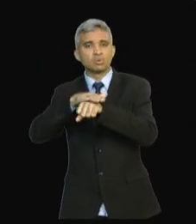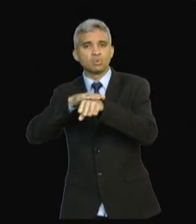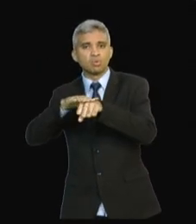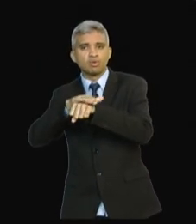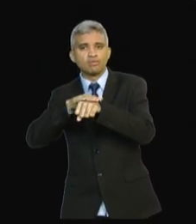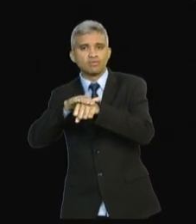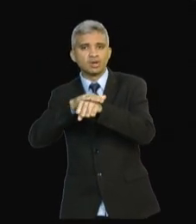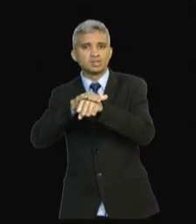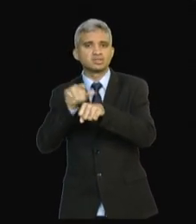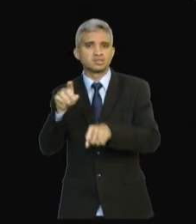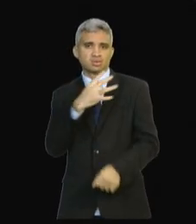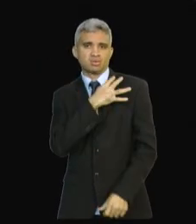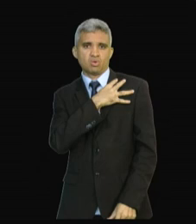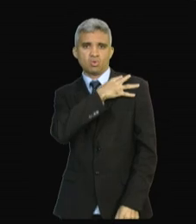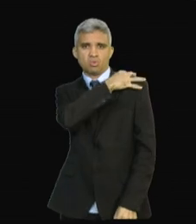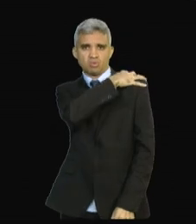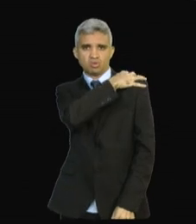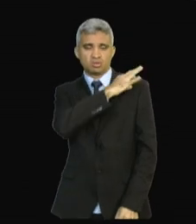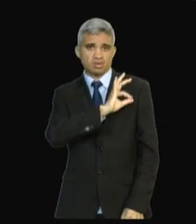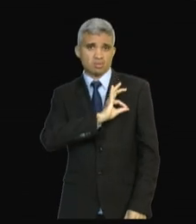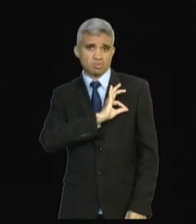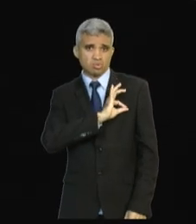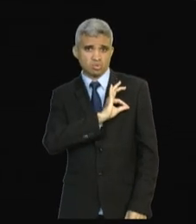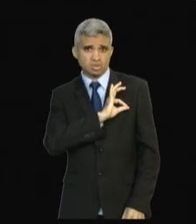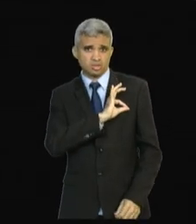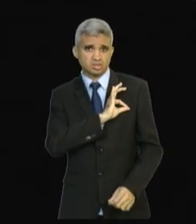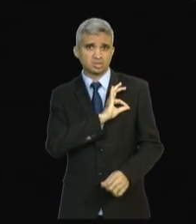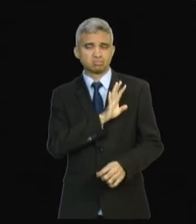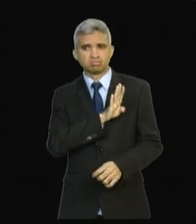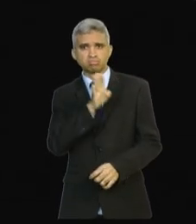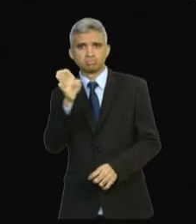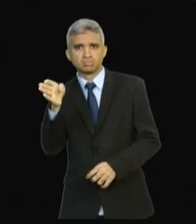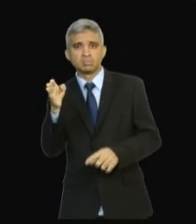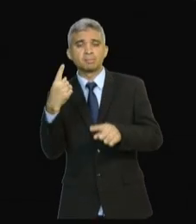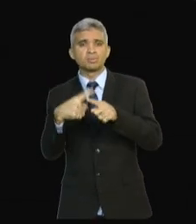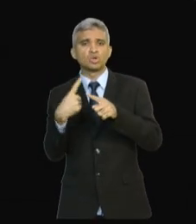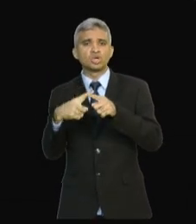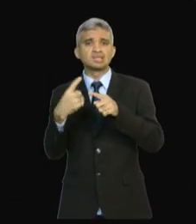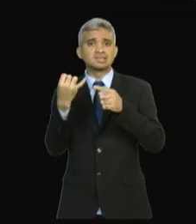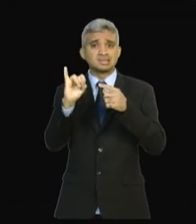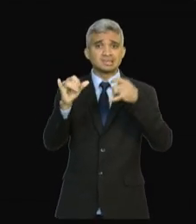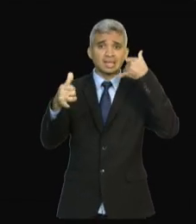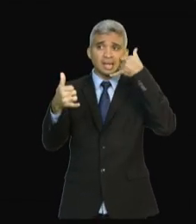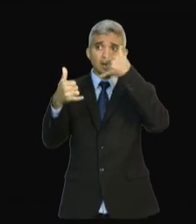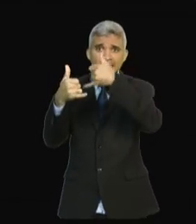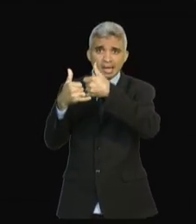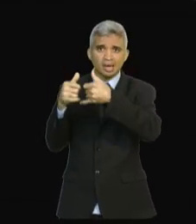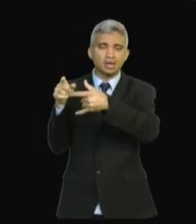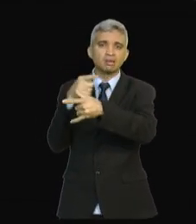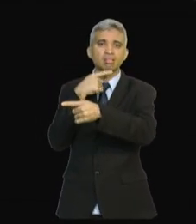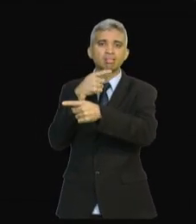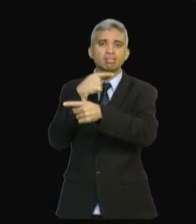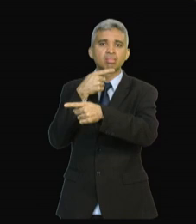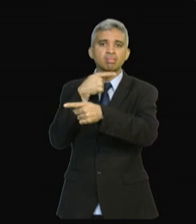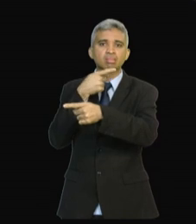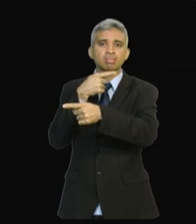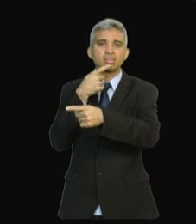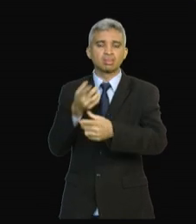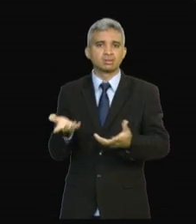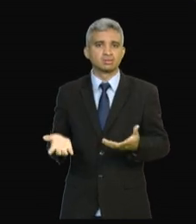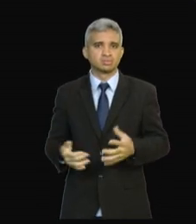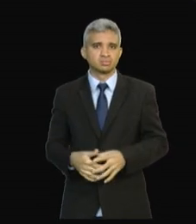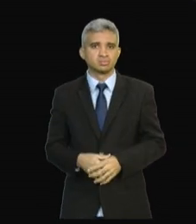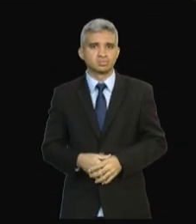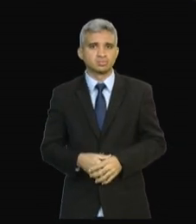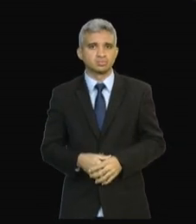porque sabe que o comandante não atende uma ligação, não sabe que o comandante não atende ninguém. Assim também foi no caso em que